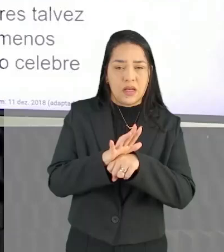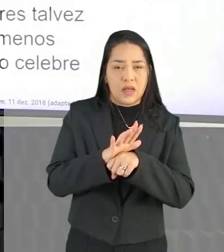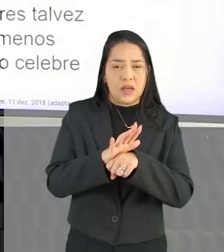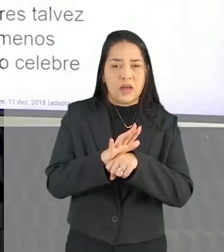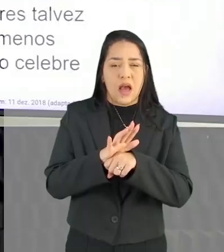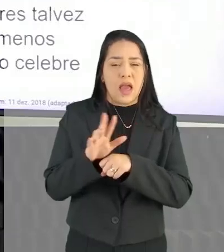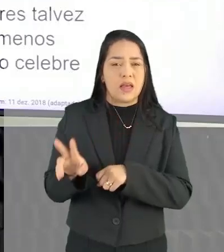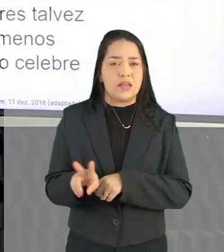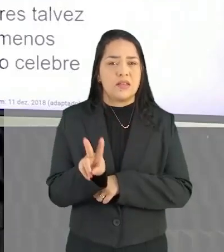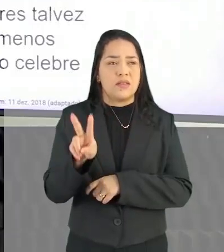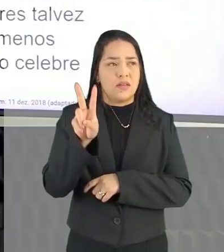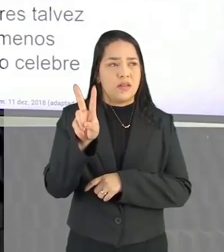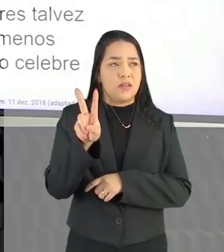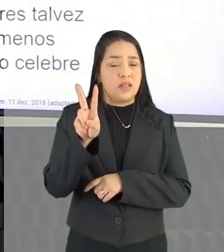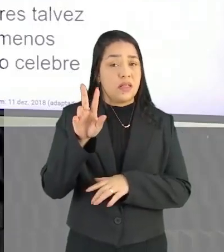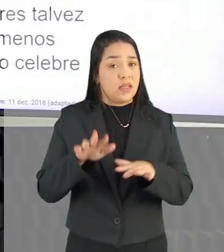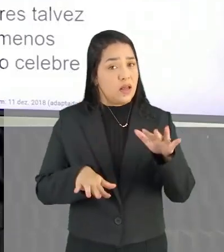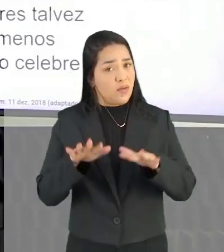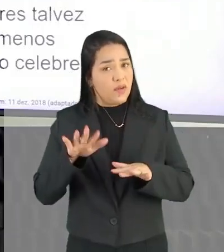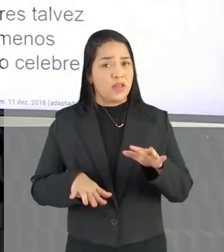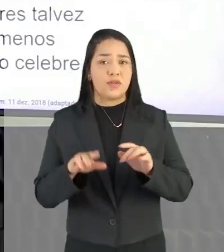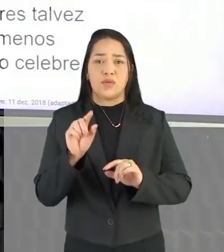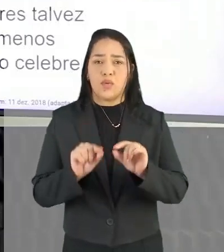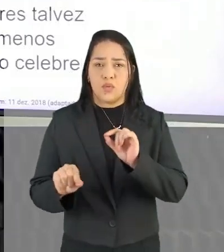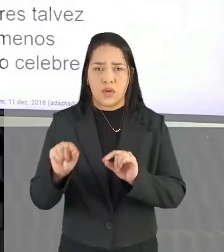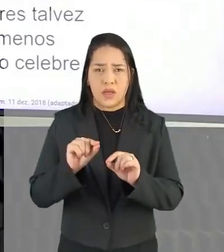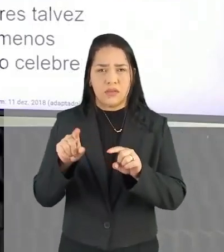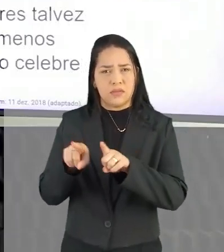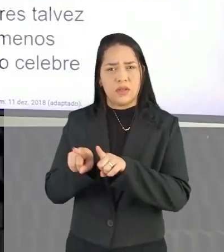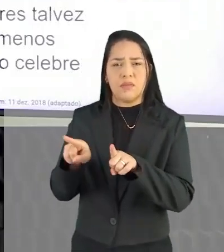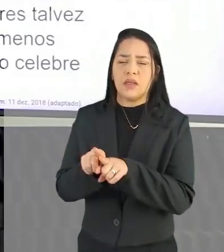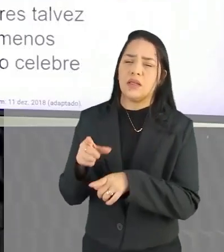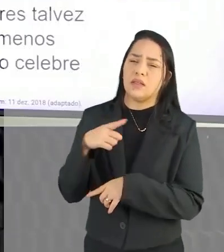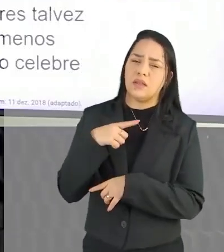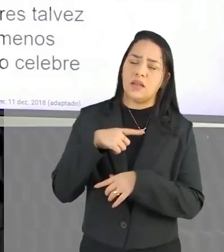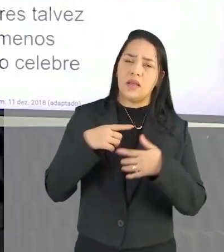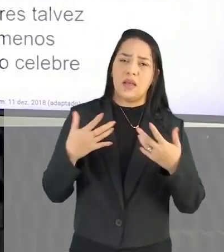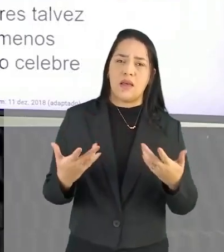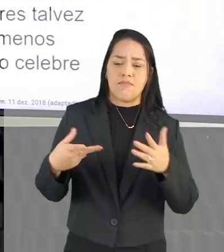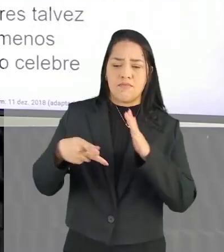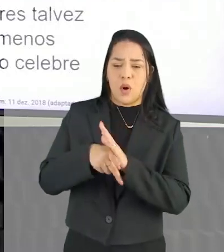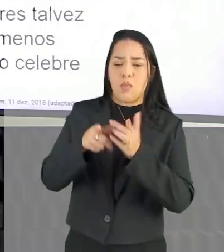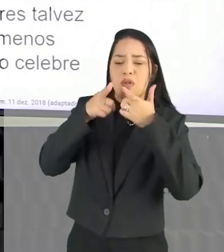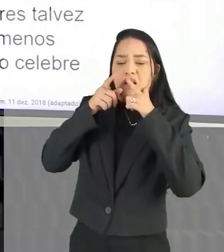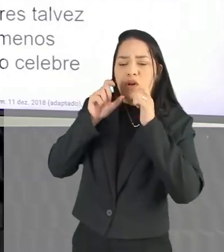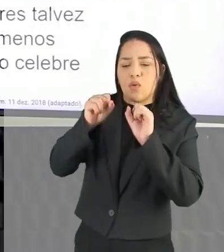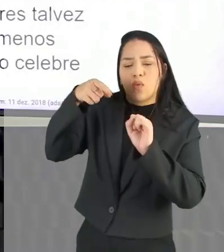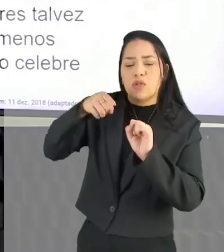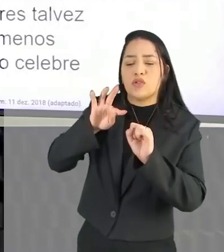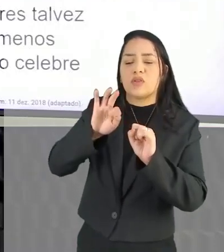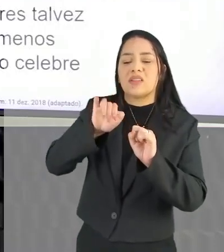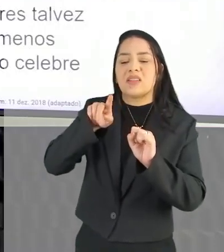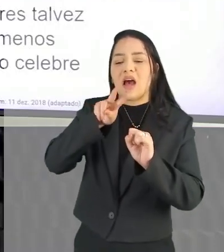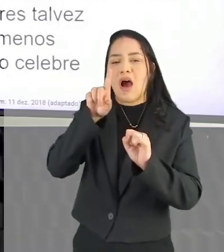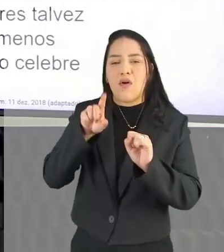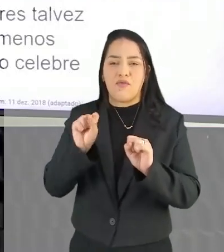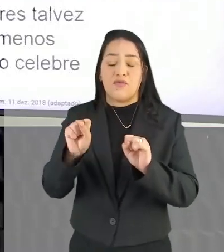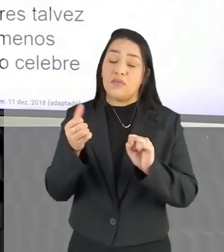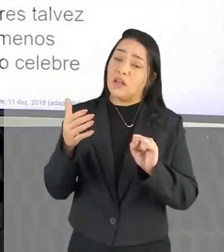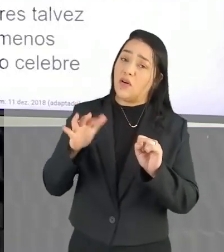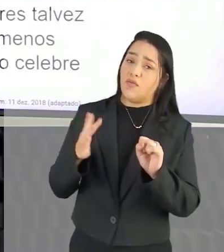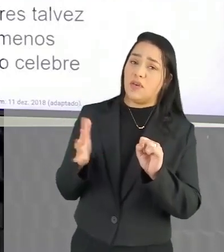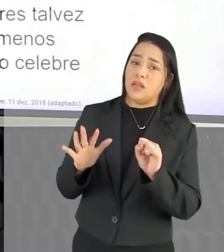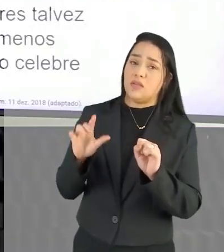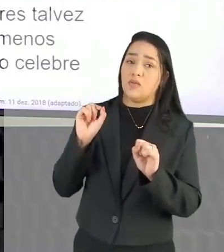princípios e valores, talvez. Então, esse elemento linguístico, talvez, ele já dá uma